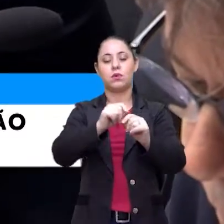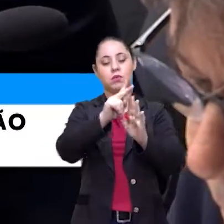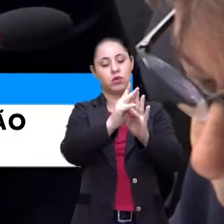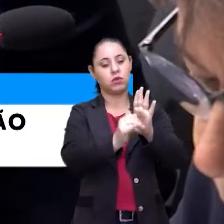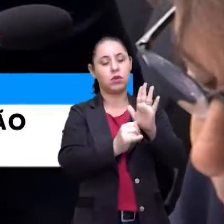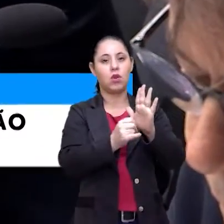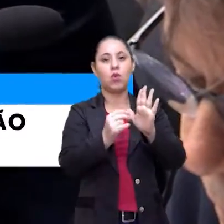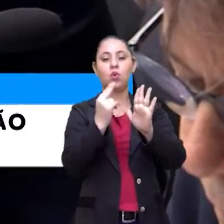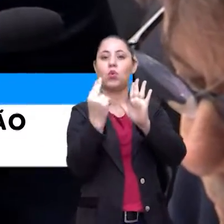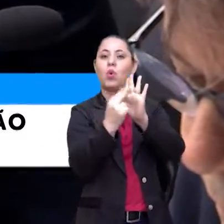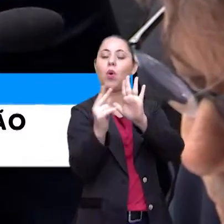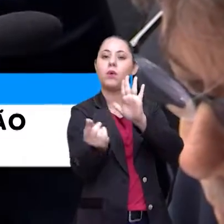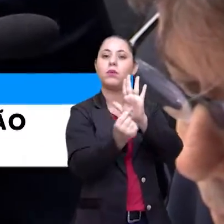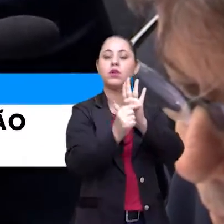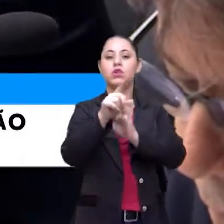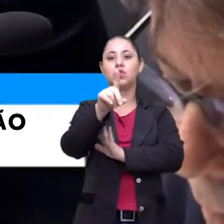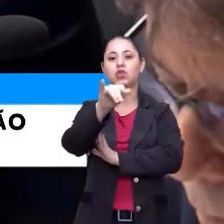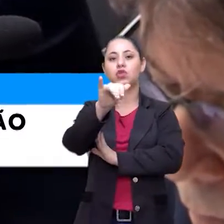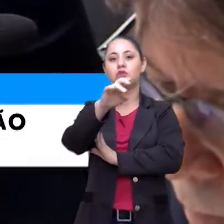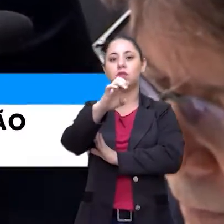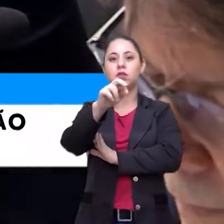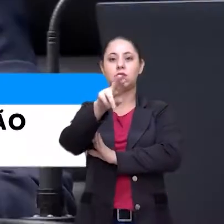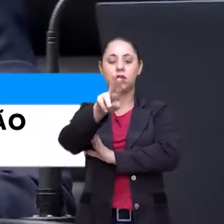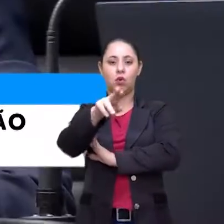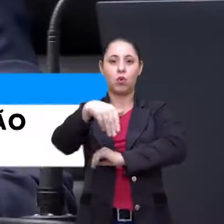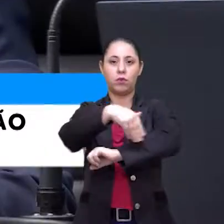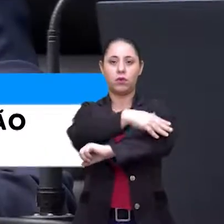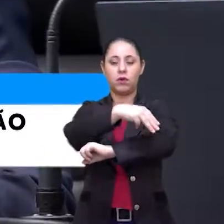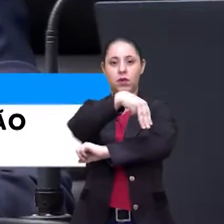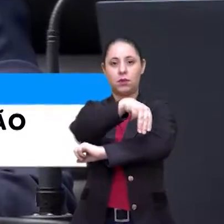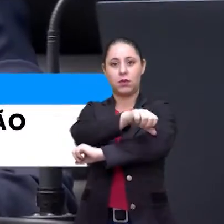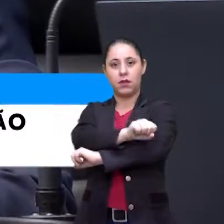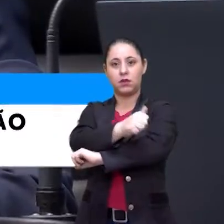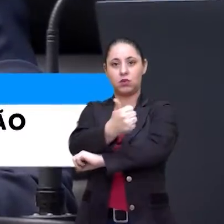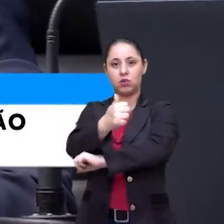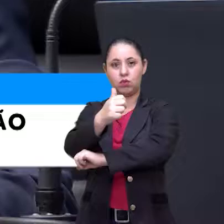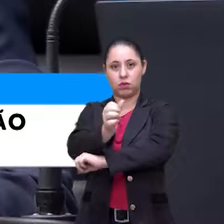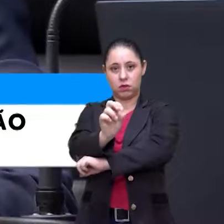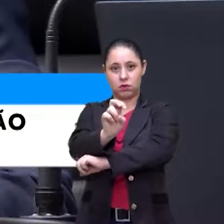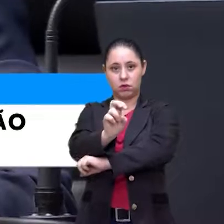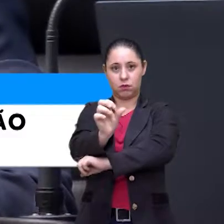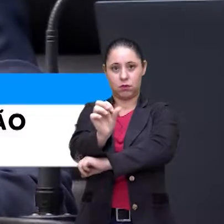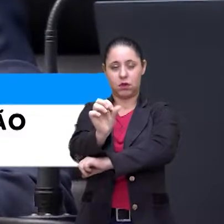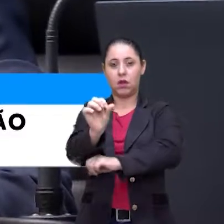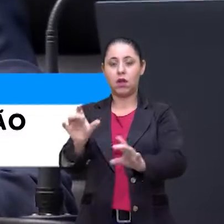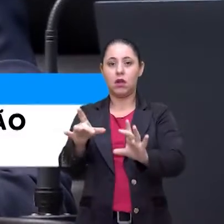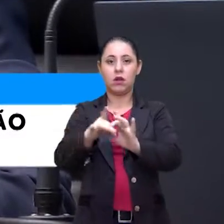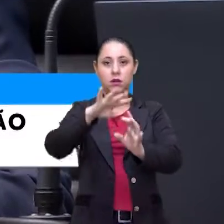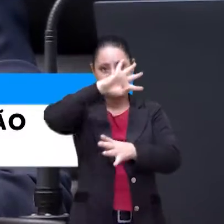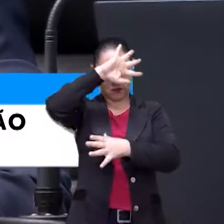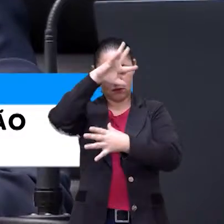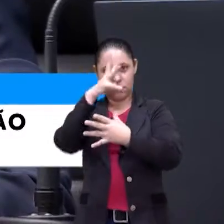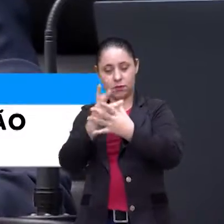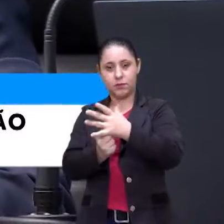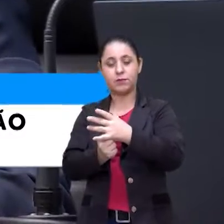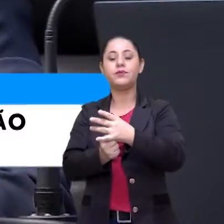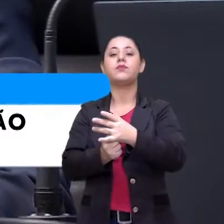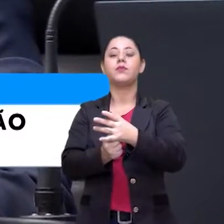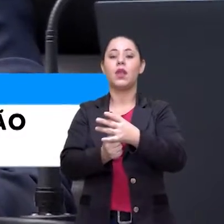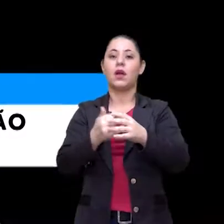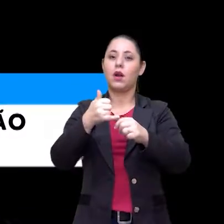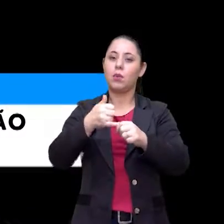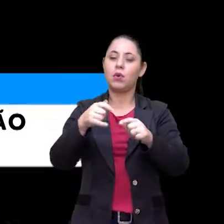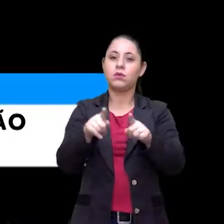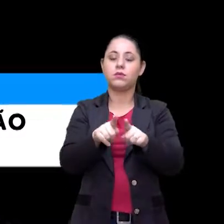ao projeto de lei que denomina Dirceu Lanzarini, trecho da rodovia MS-156, que liga Mambaí a